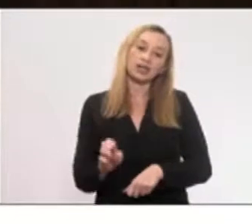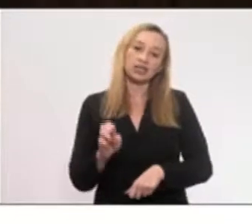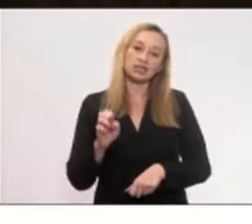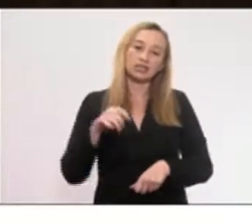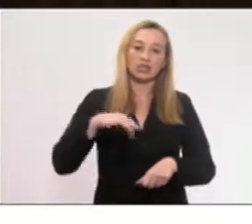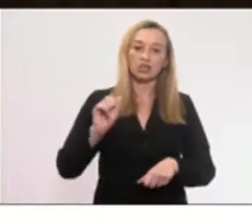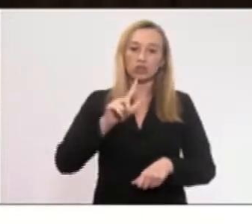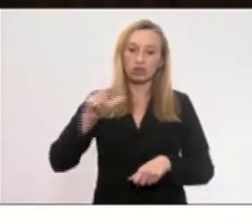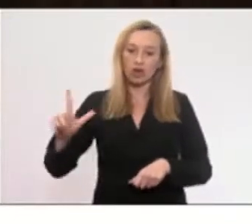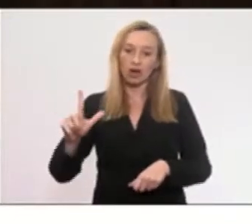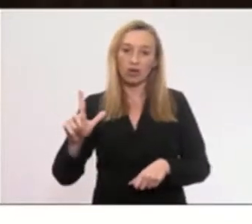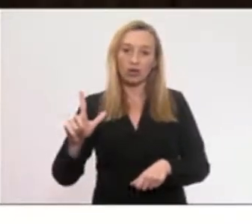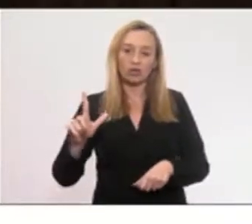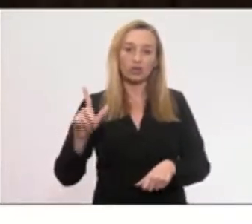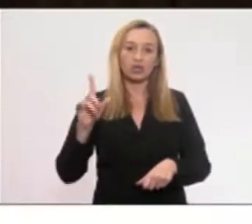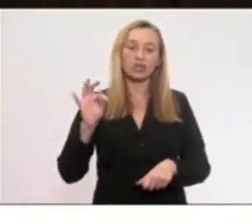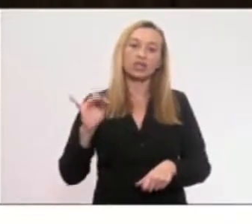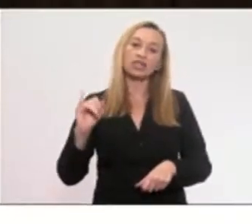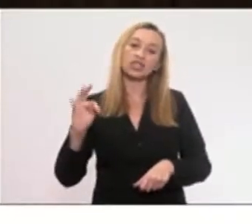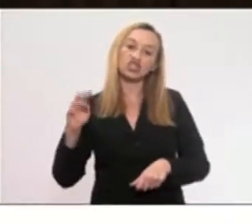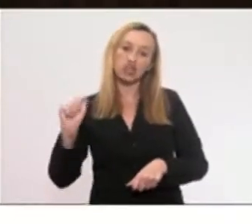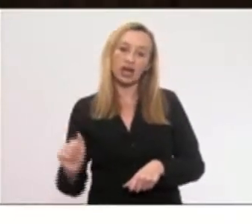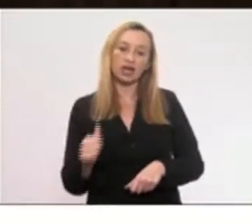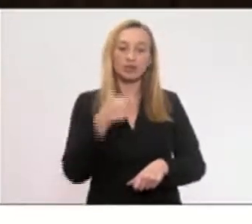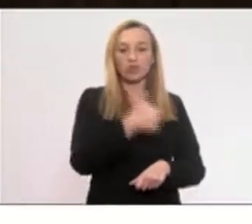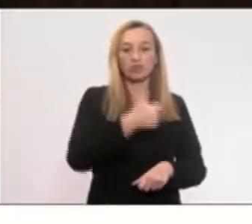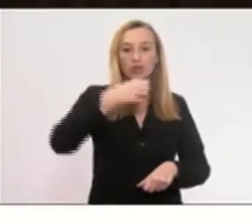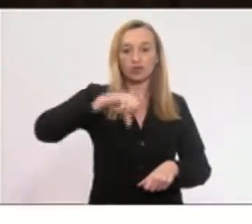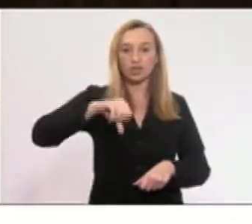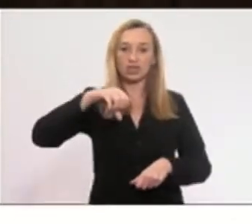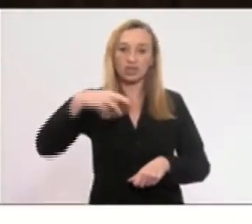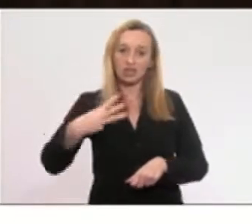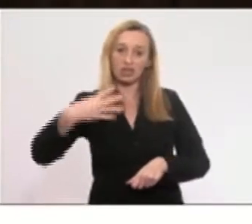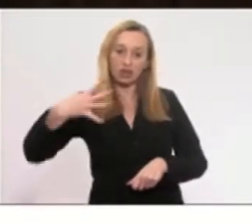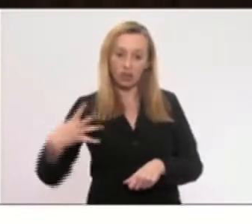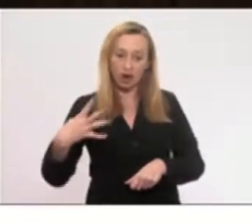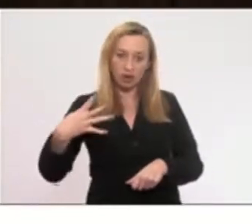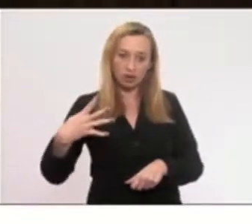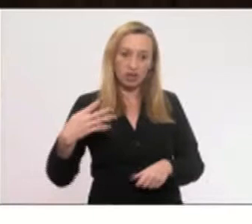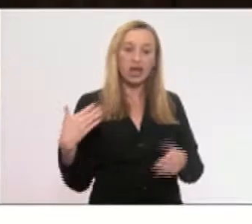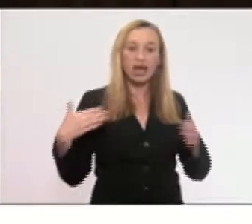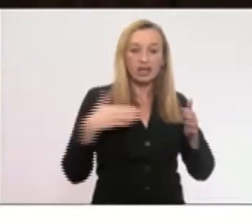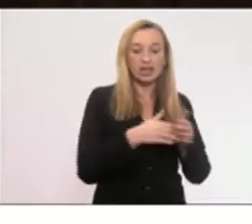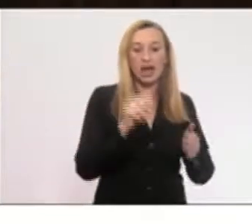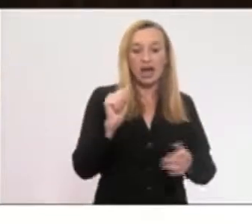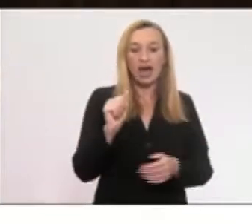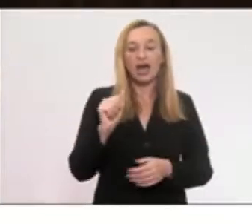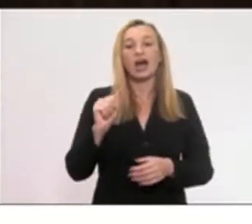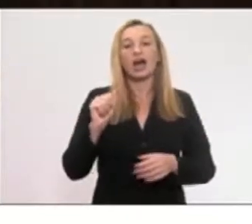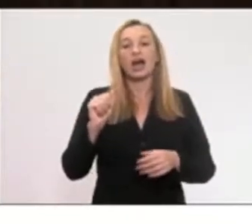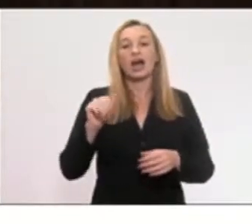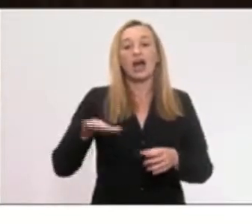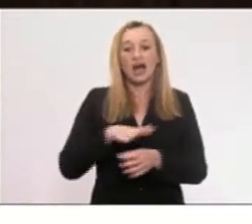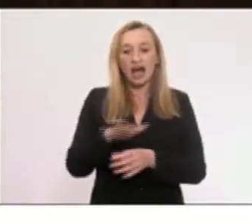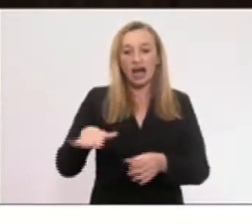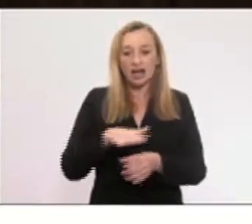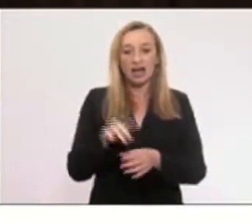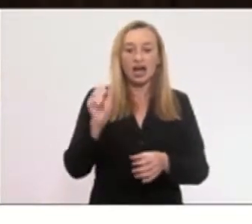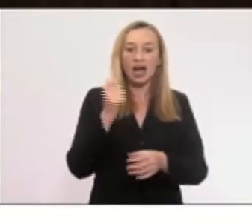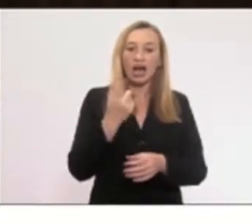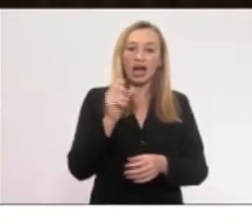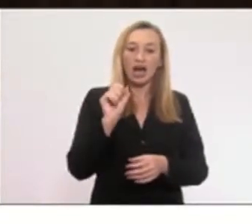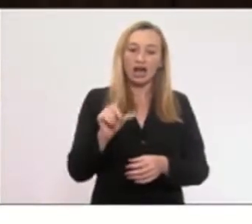em 1934, até o Refúgio da Vida Silvestre da Ararinha Azul, criado em 2018, que já